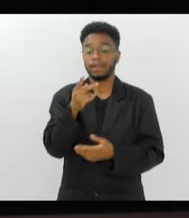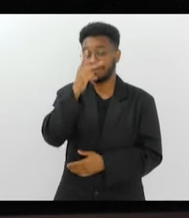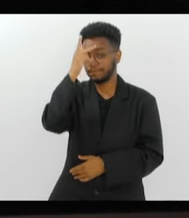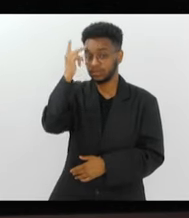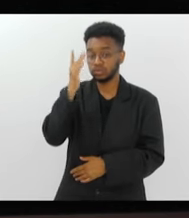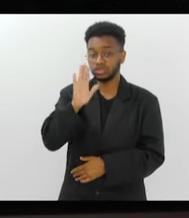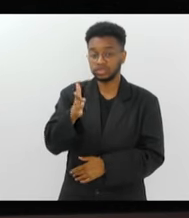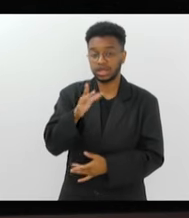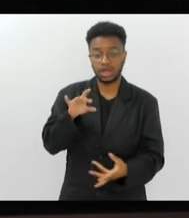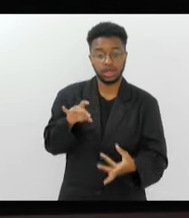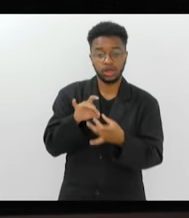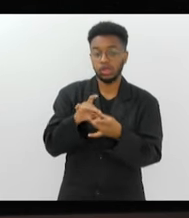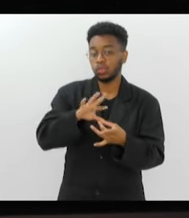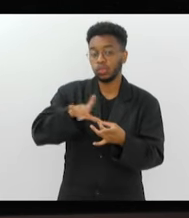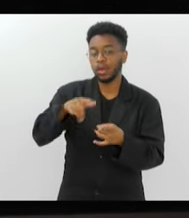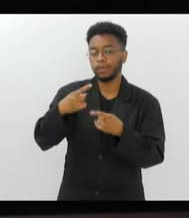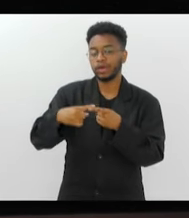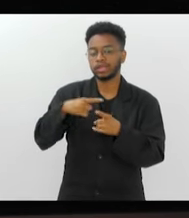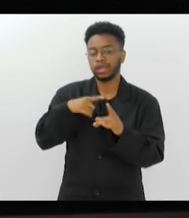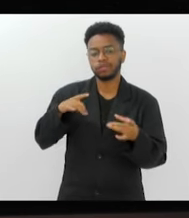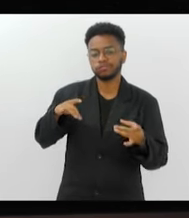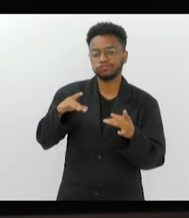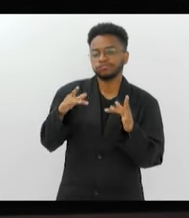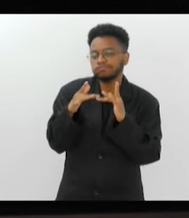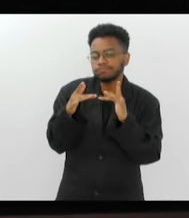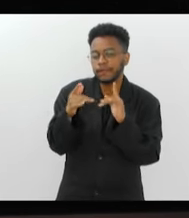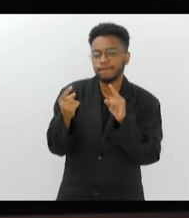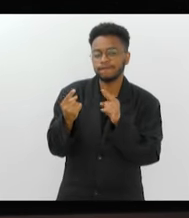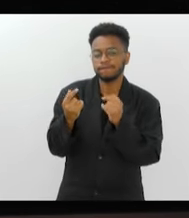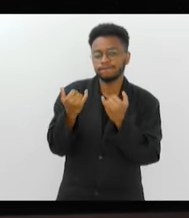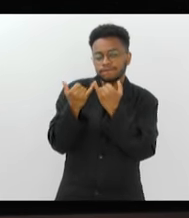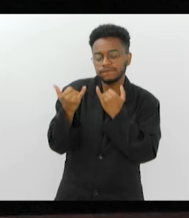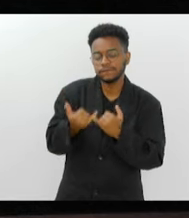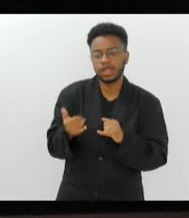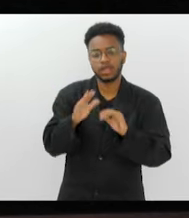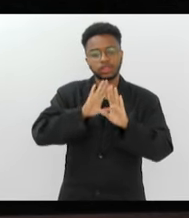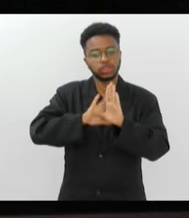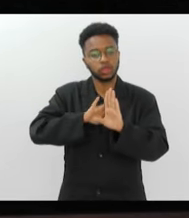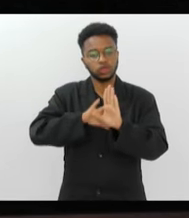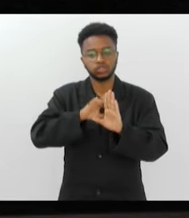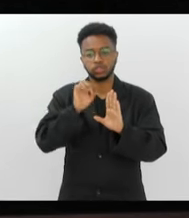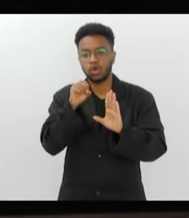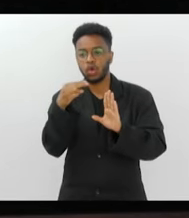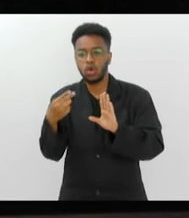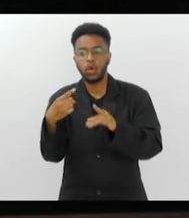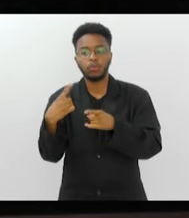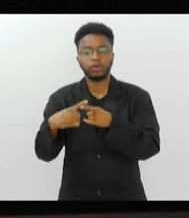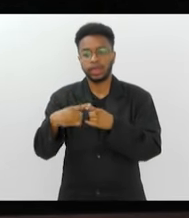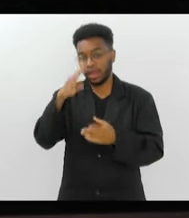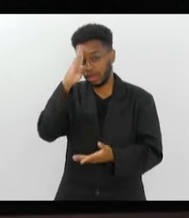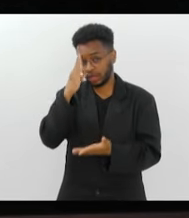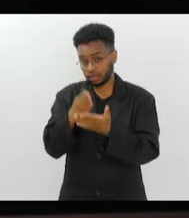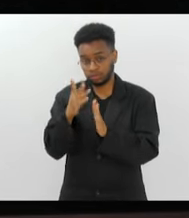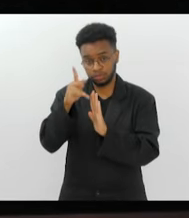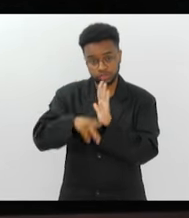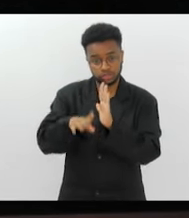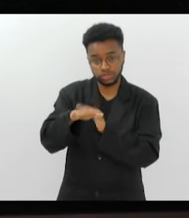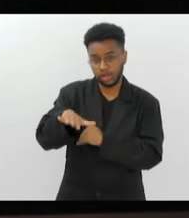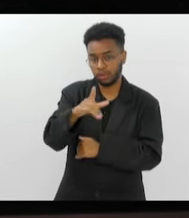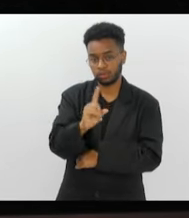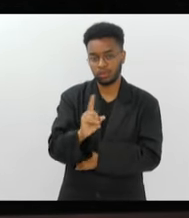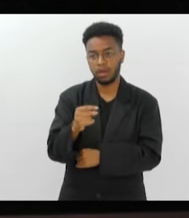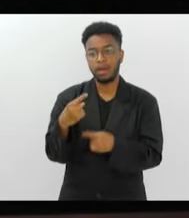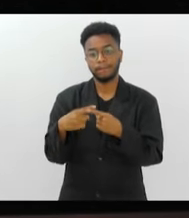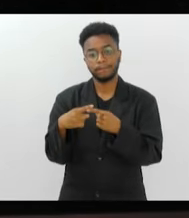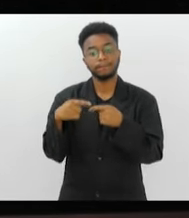filia não por afinidade ideológica, não por uma afinidade mais concreta daquilo que é um projeto geral. Até porque ele